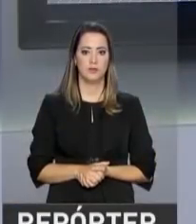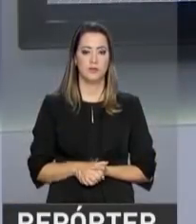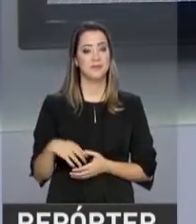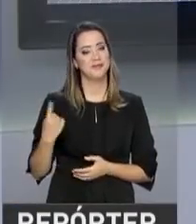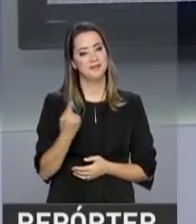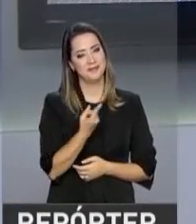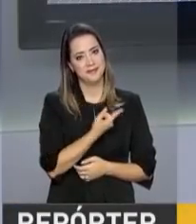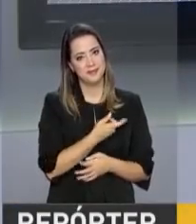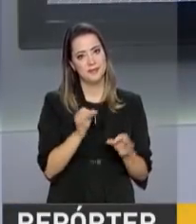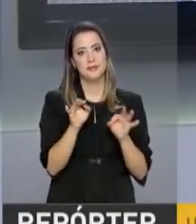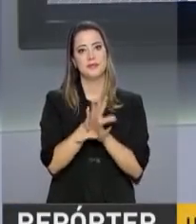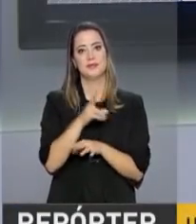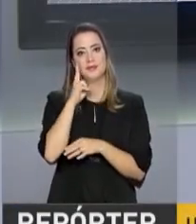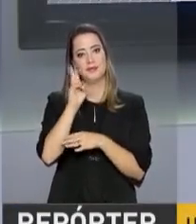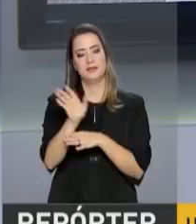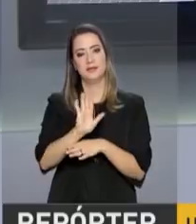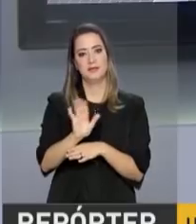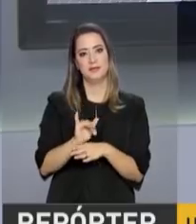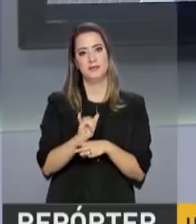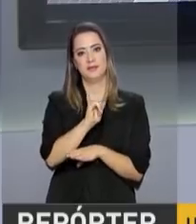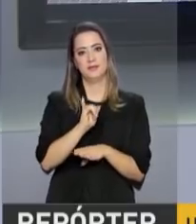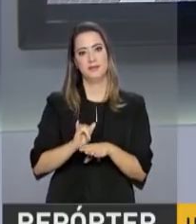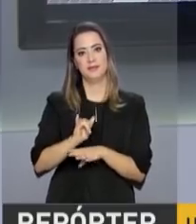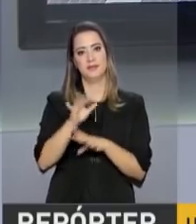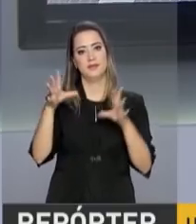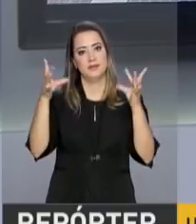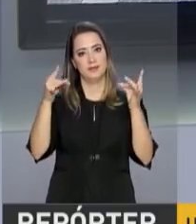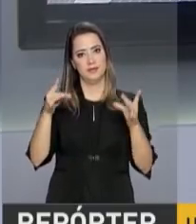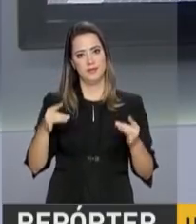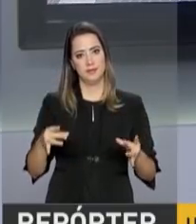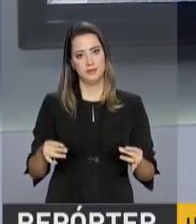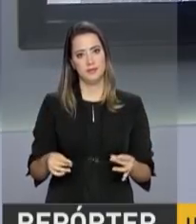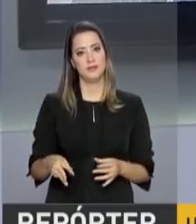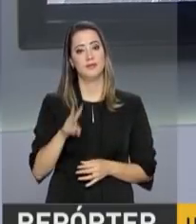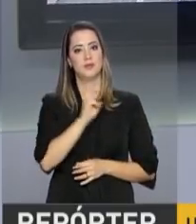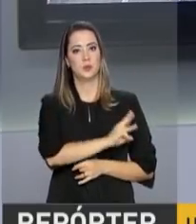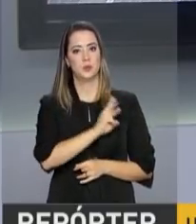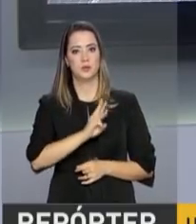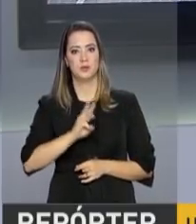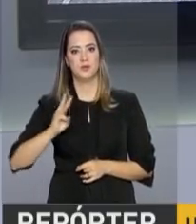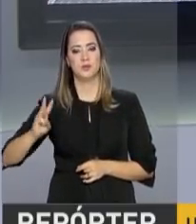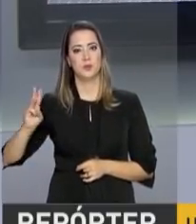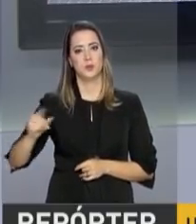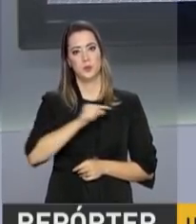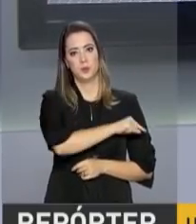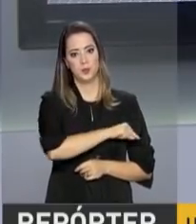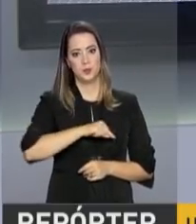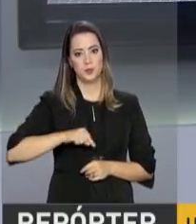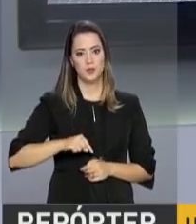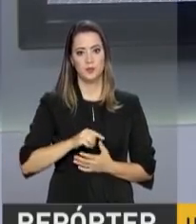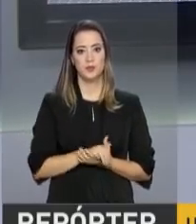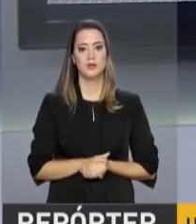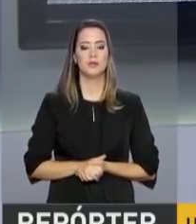Nós ficamos por aqui. Você pode rever as reportagens no YouTube e toda a nossa programação também está na página